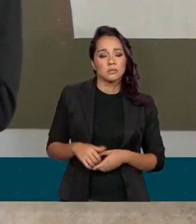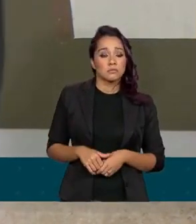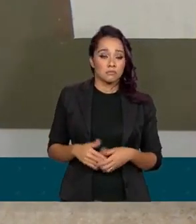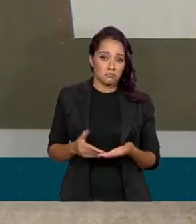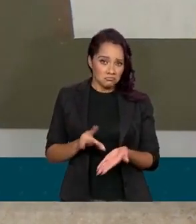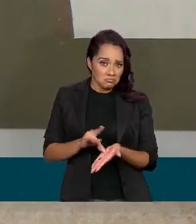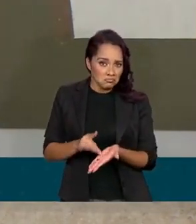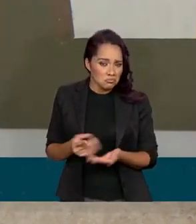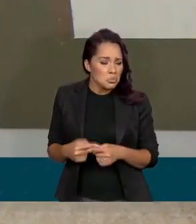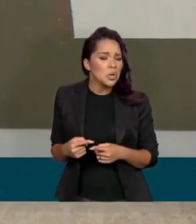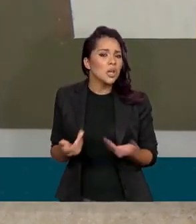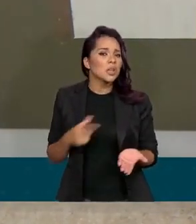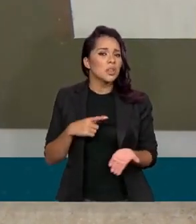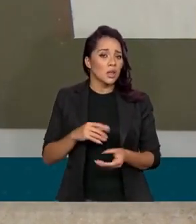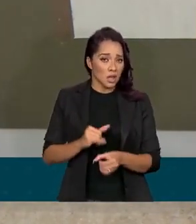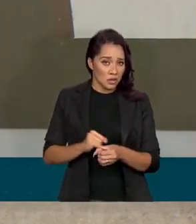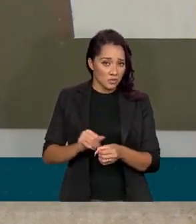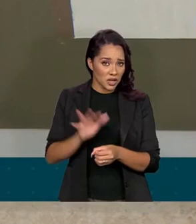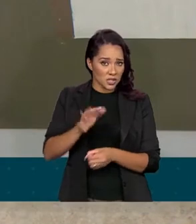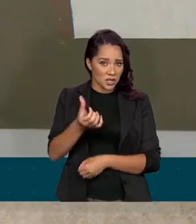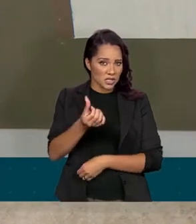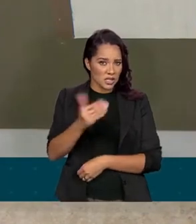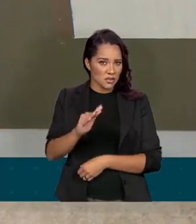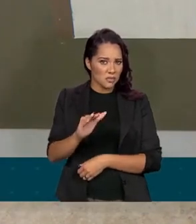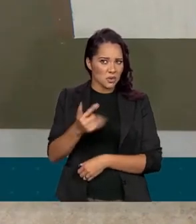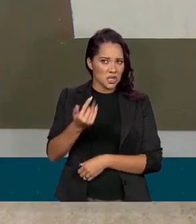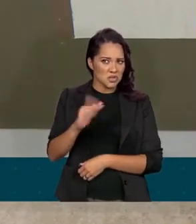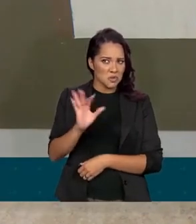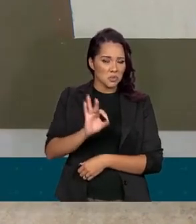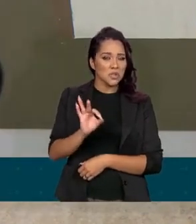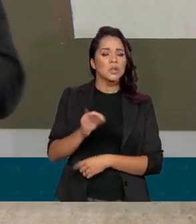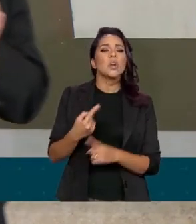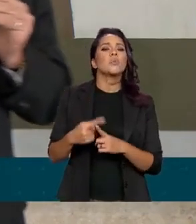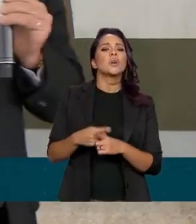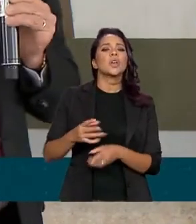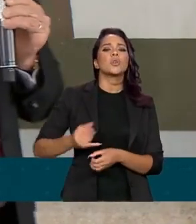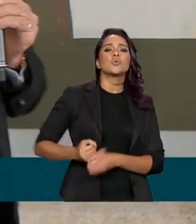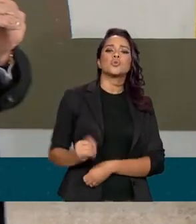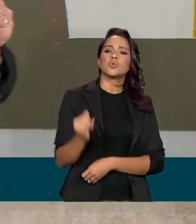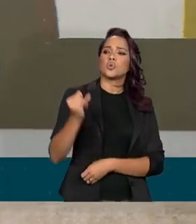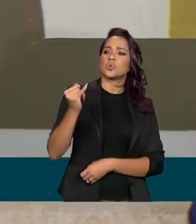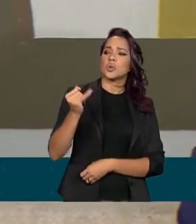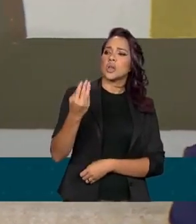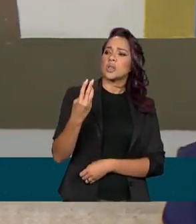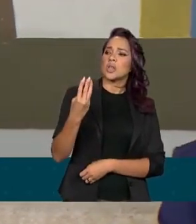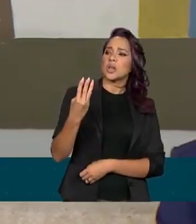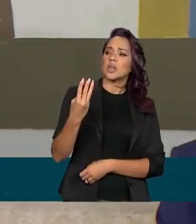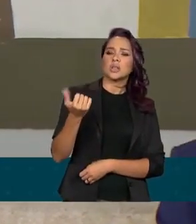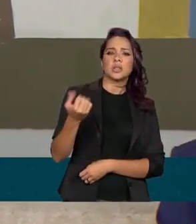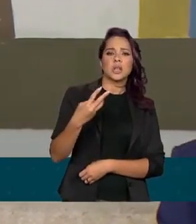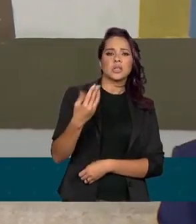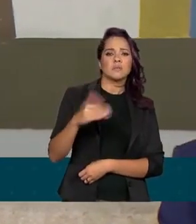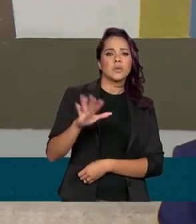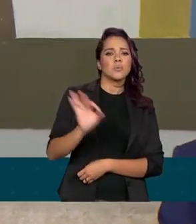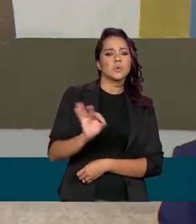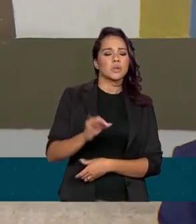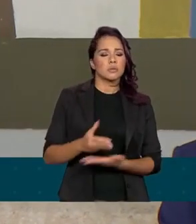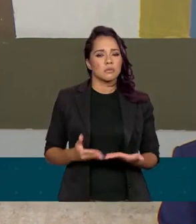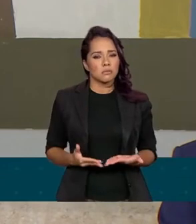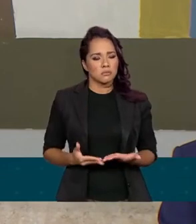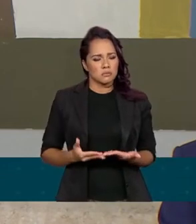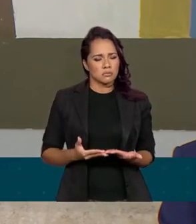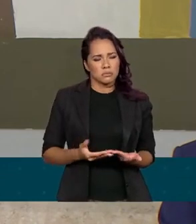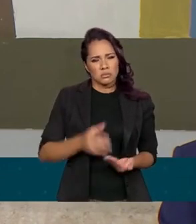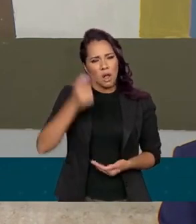Na verdade, por quê? A inflação está 6,5%, 7,5%, por que o juro está 13,5%? Qual